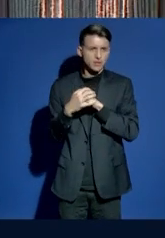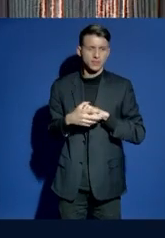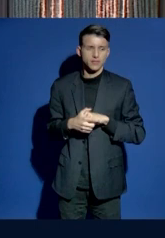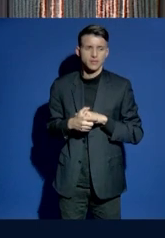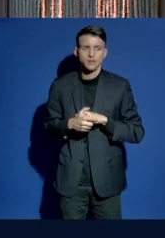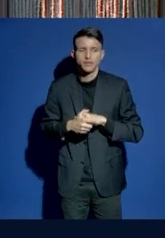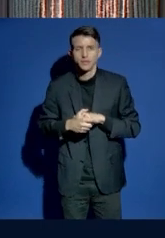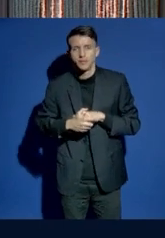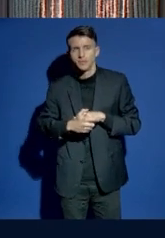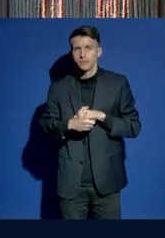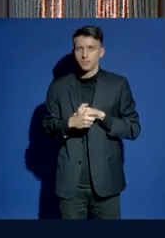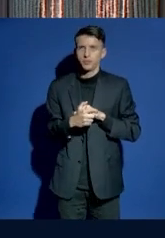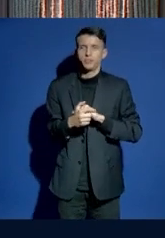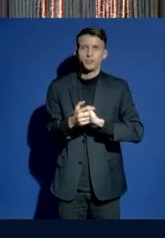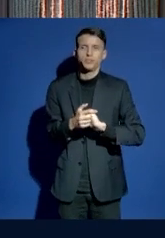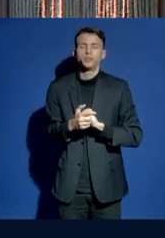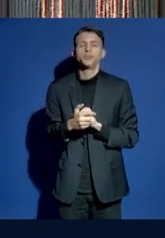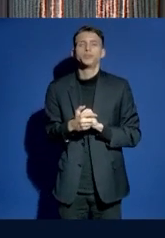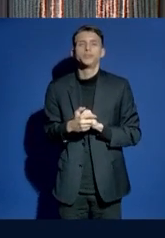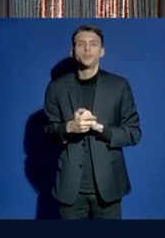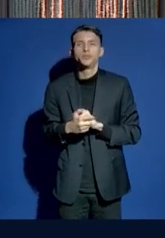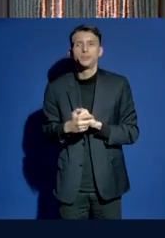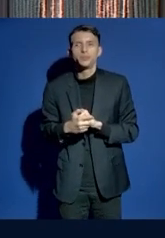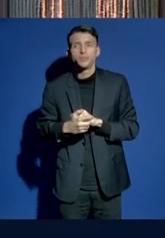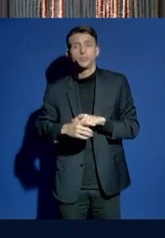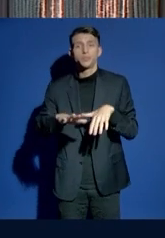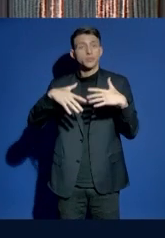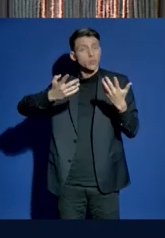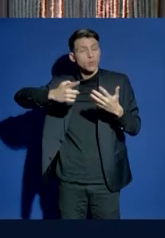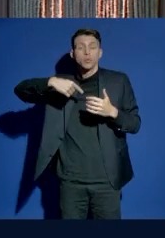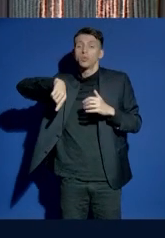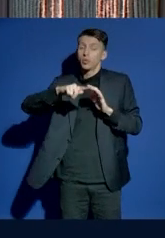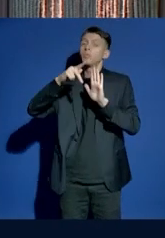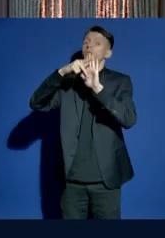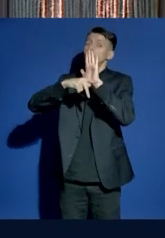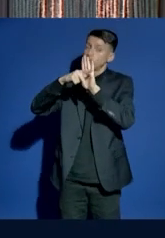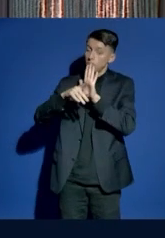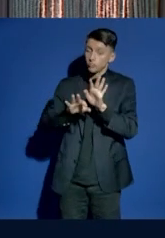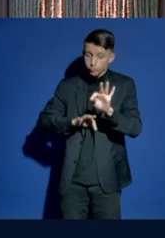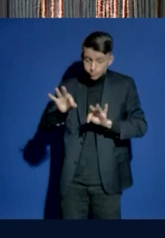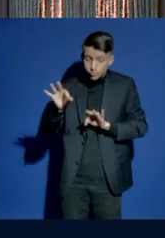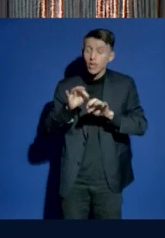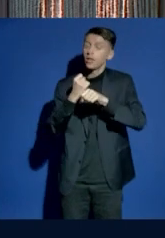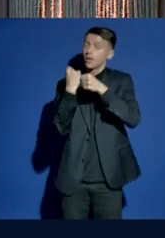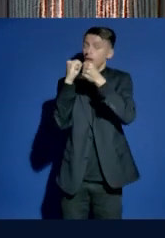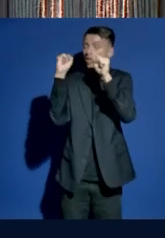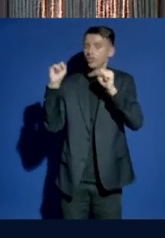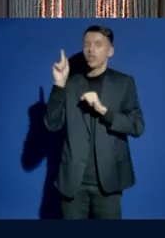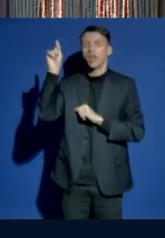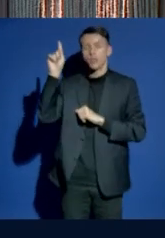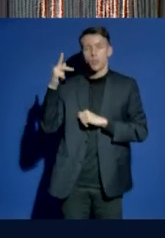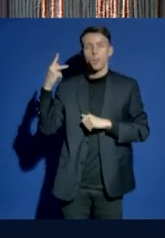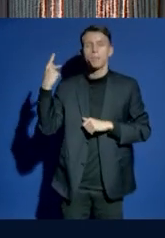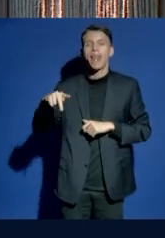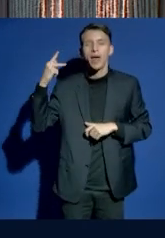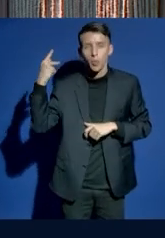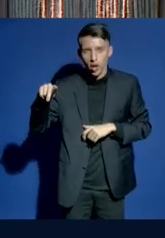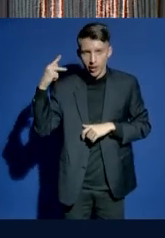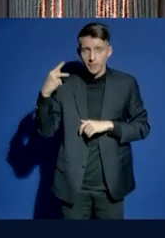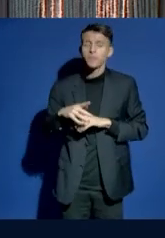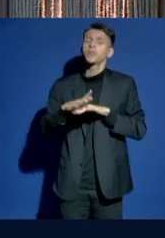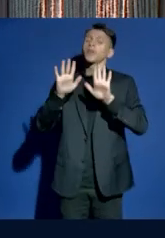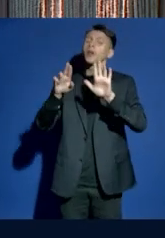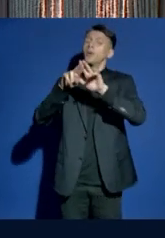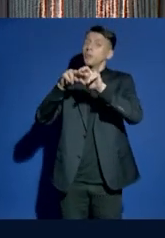Pode ser, Erasmo, desculpa. Bom, a gente está com um projeto de SAF grande, não no Brasil, no Paraguai, em função